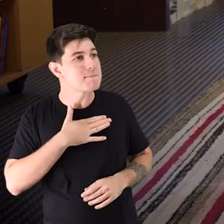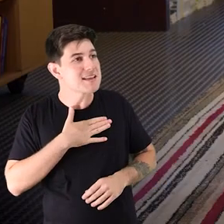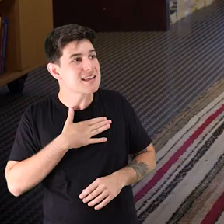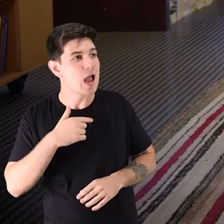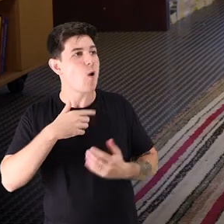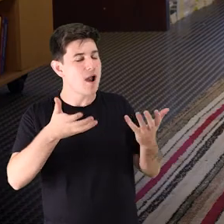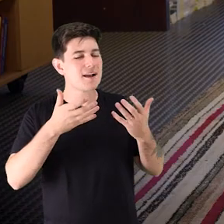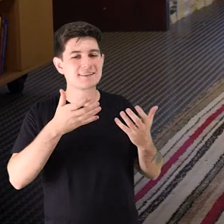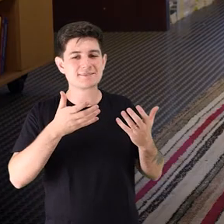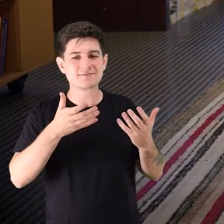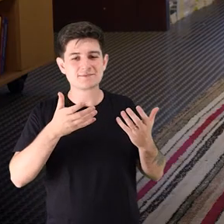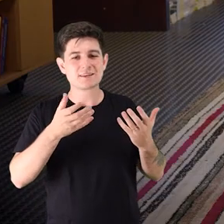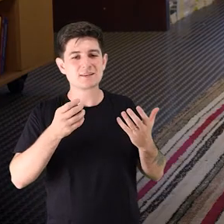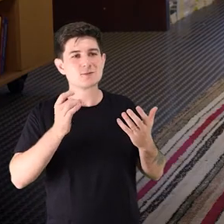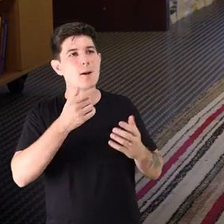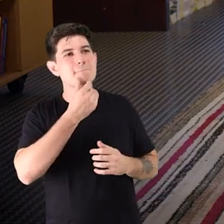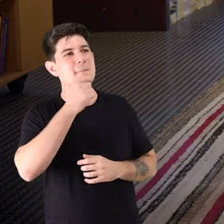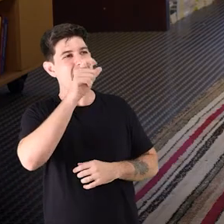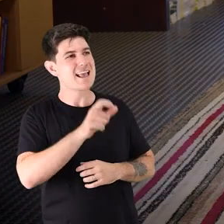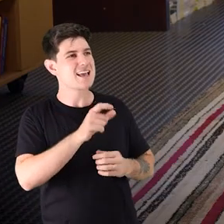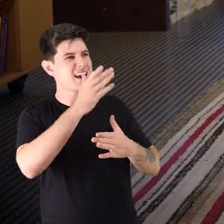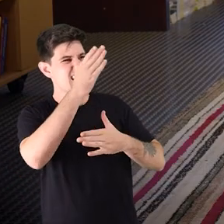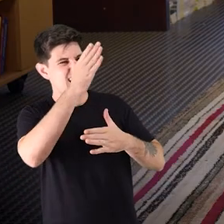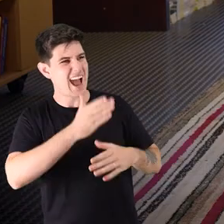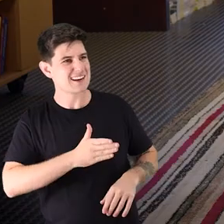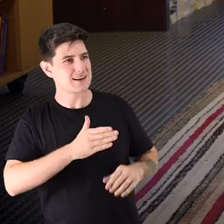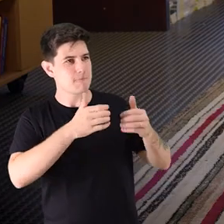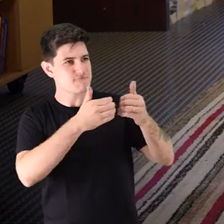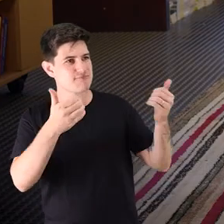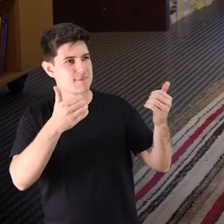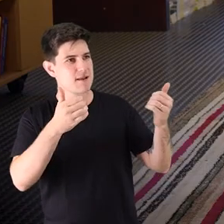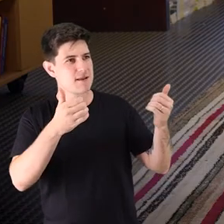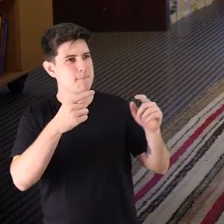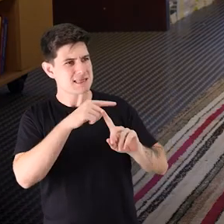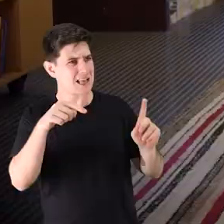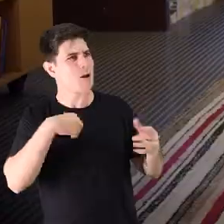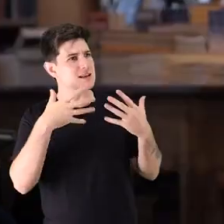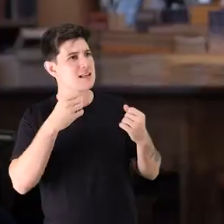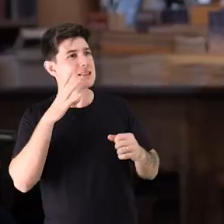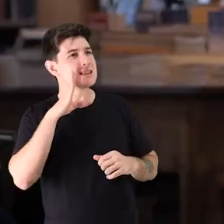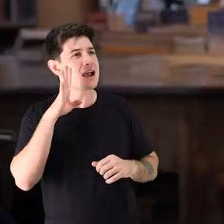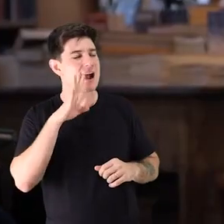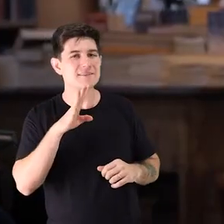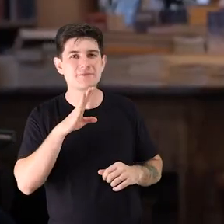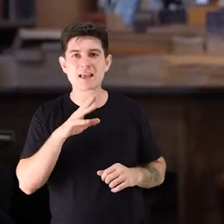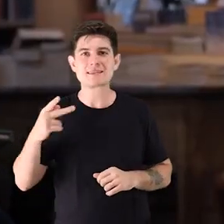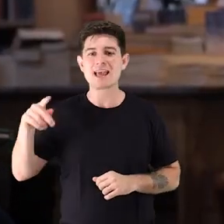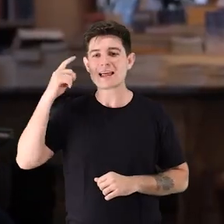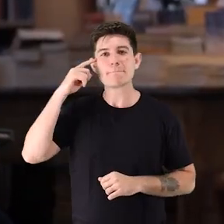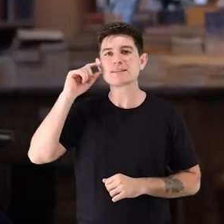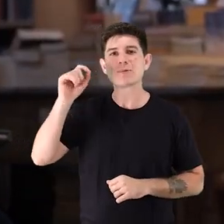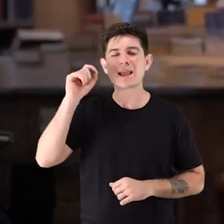que legal! Só pra mim? Uma metade de pai ia rasgar pela metade, ia ficar só pra... Que